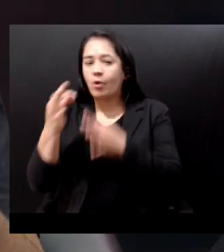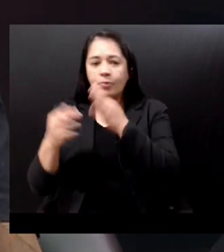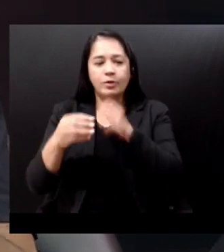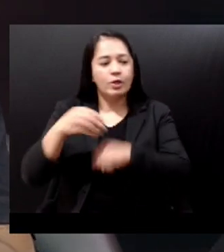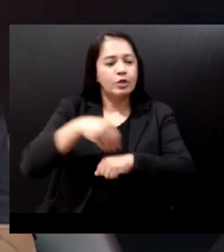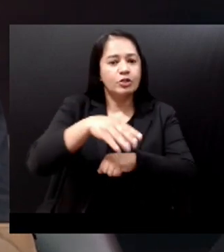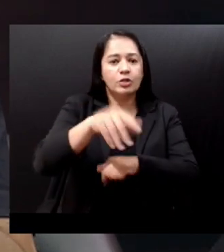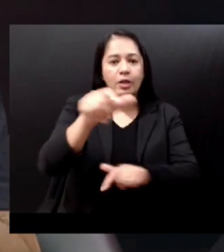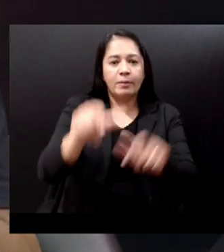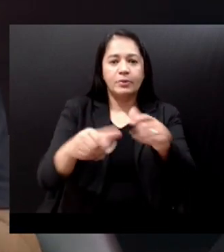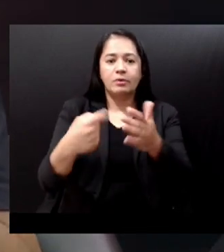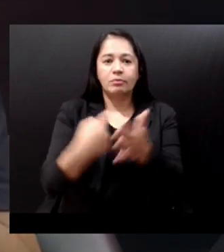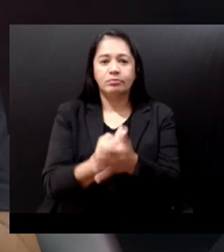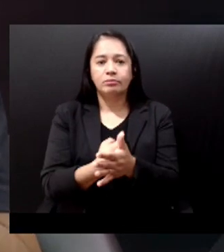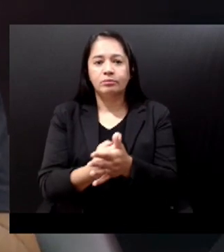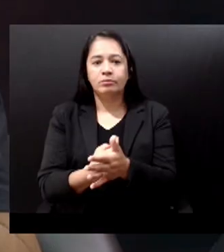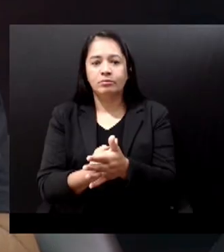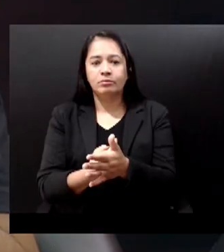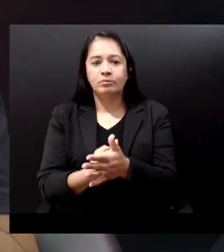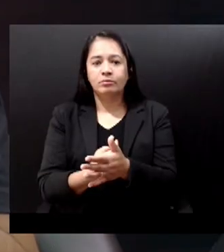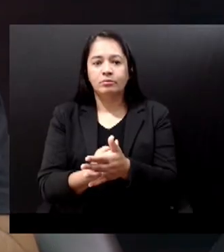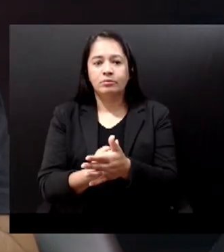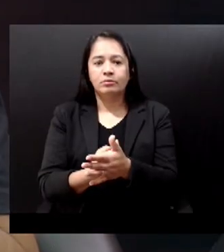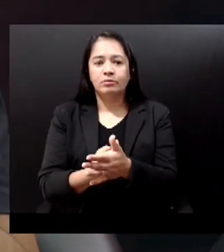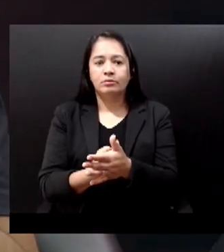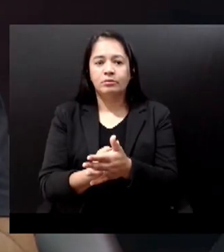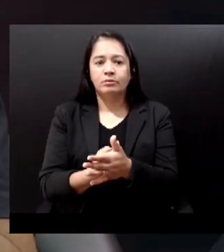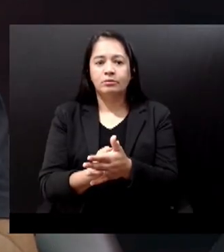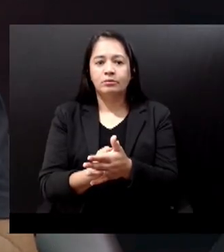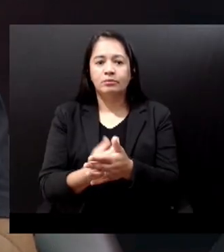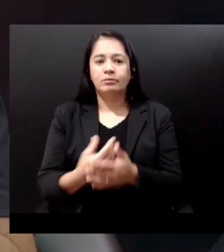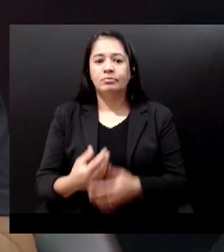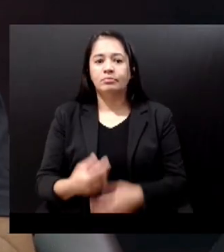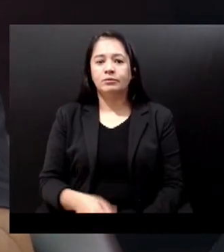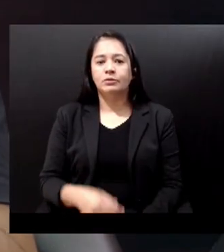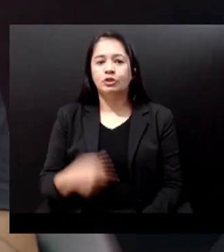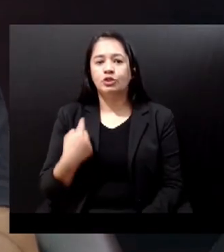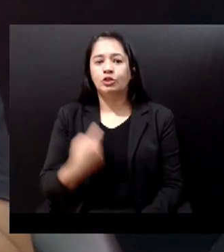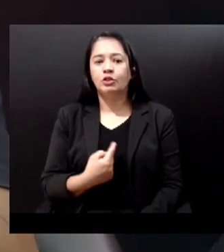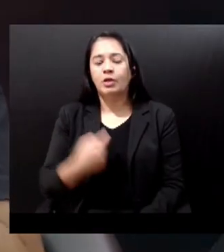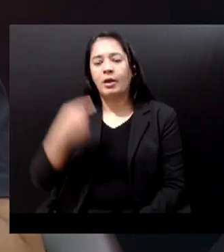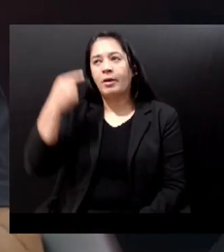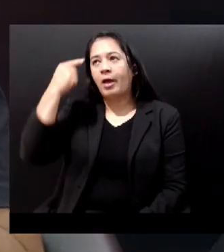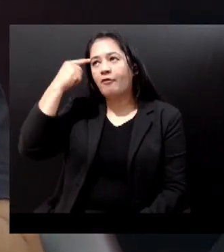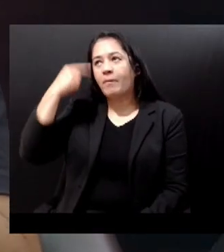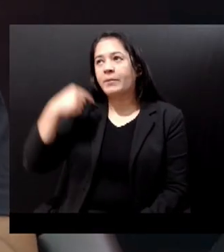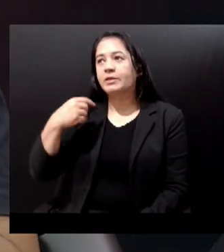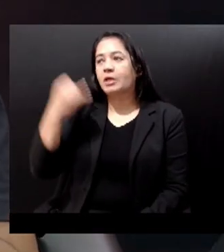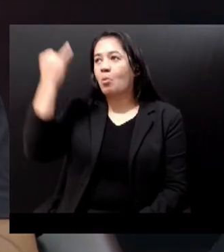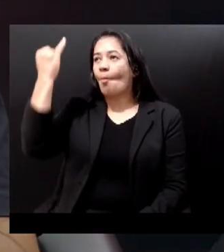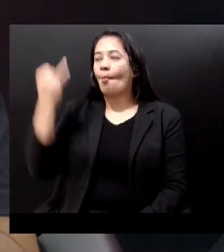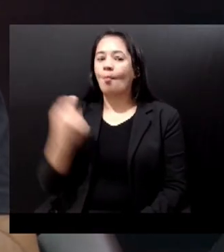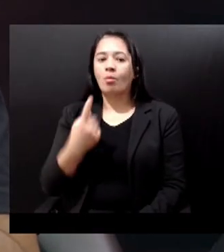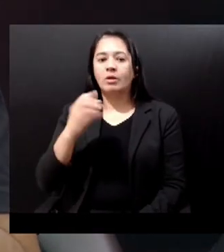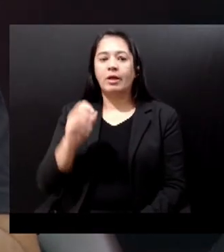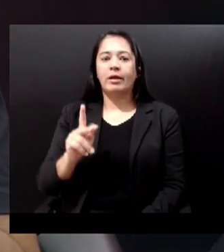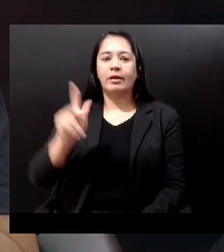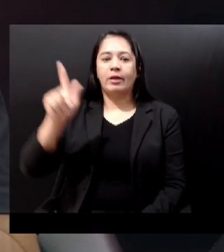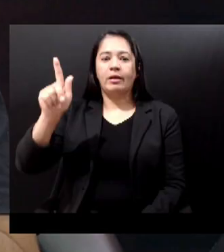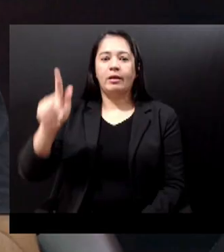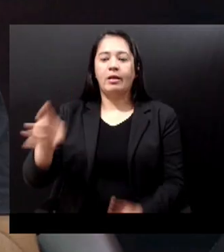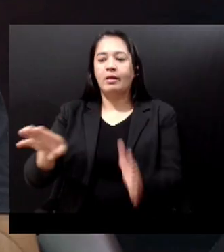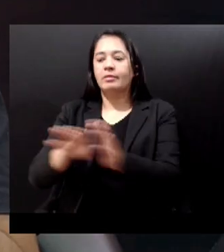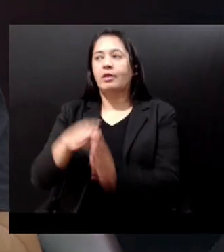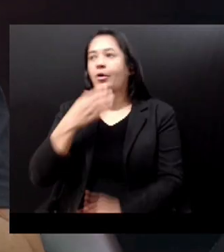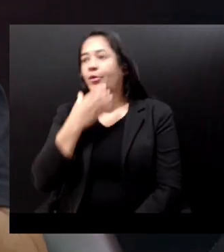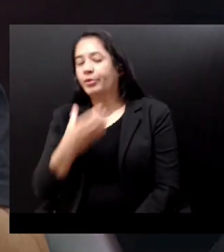perguntavam sobre isso. Então, a gente não pensar assim, eu vou emagrecer 10 quilos até o Natal ou até o Ano Novo. Então